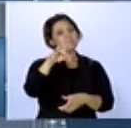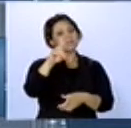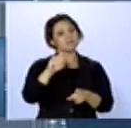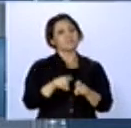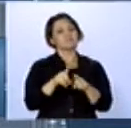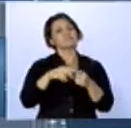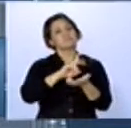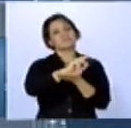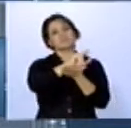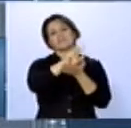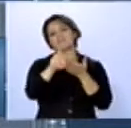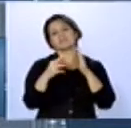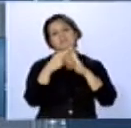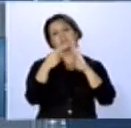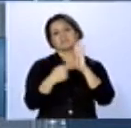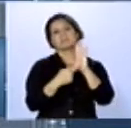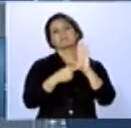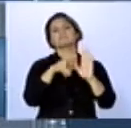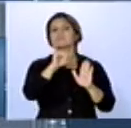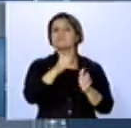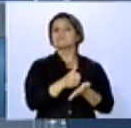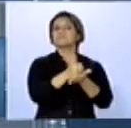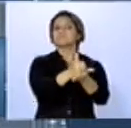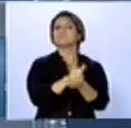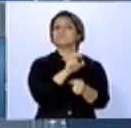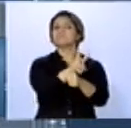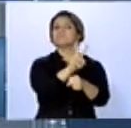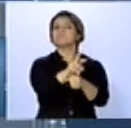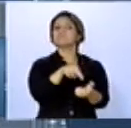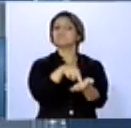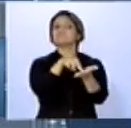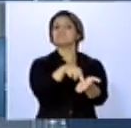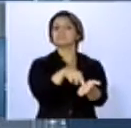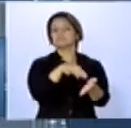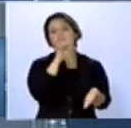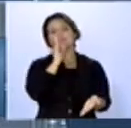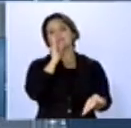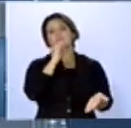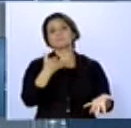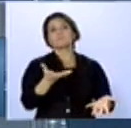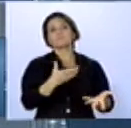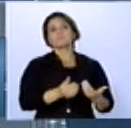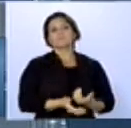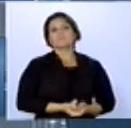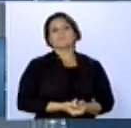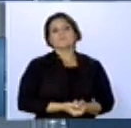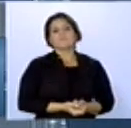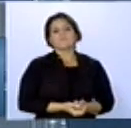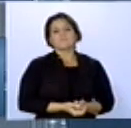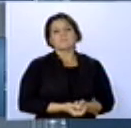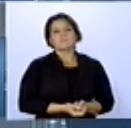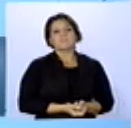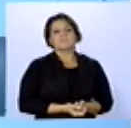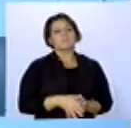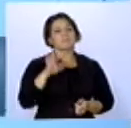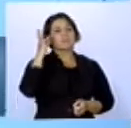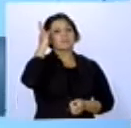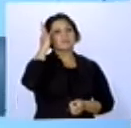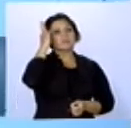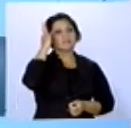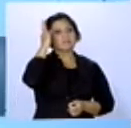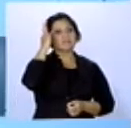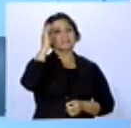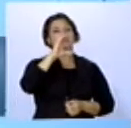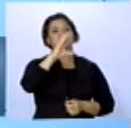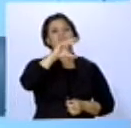normativas teóricas que dão sustentação a essa forma de intervir por exemplo que são as teorias de